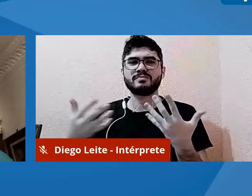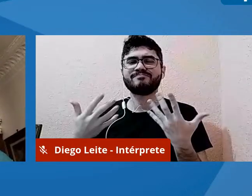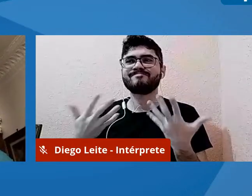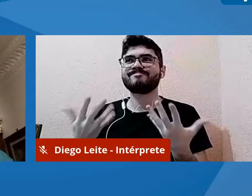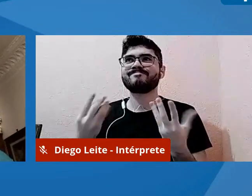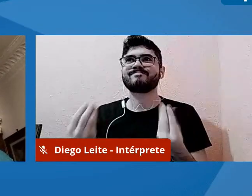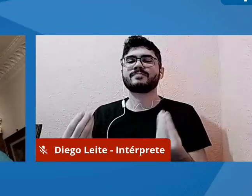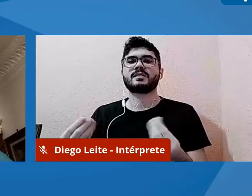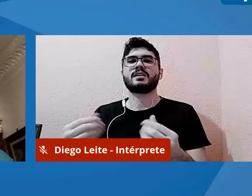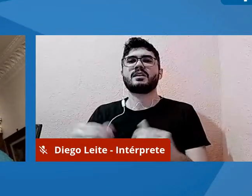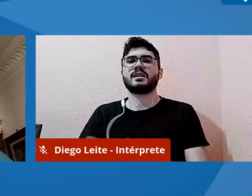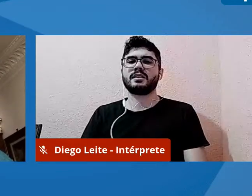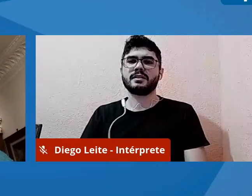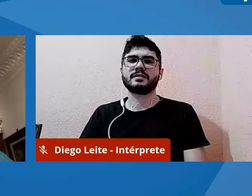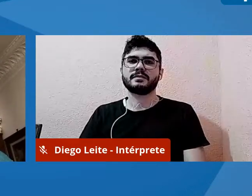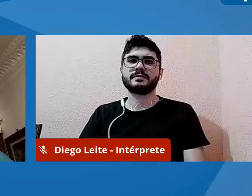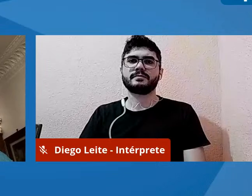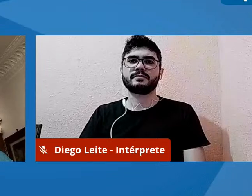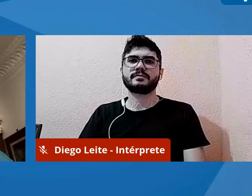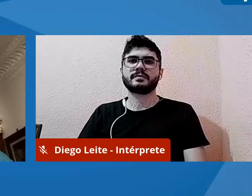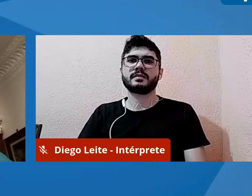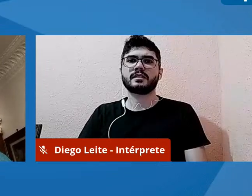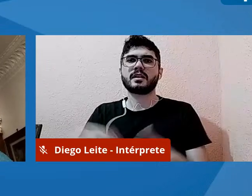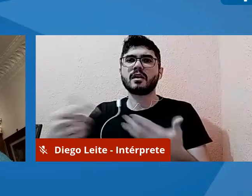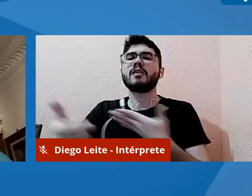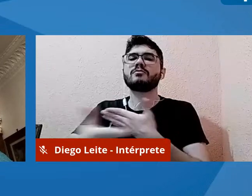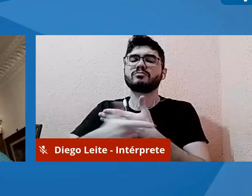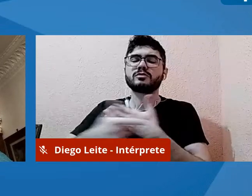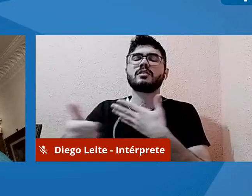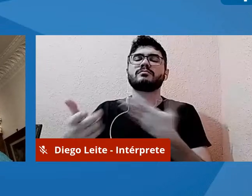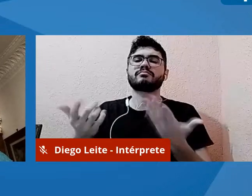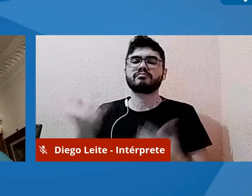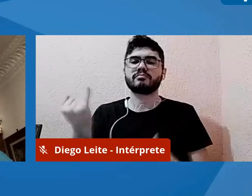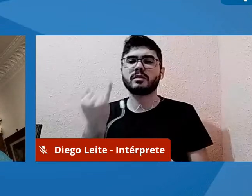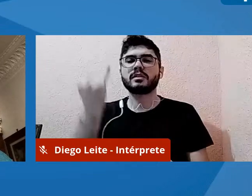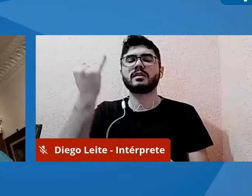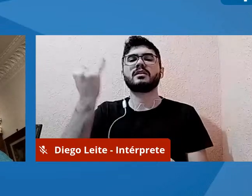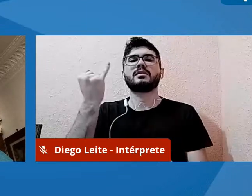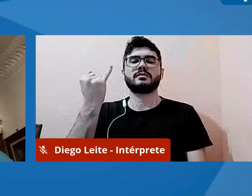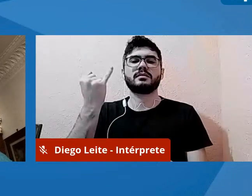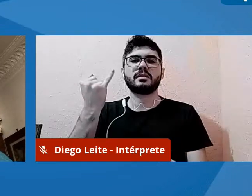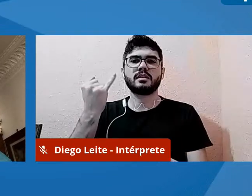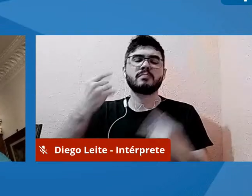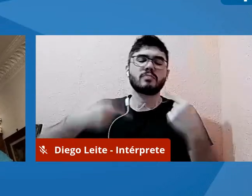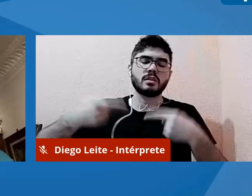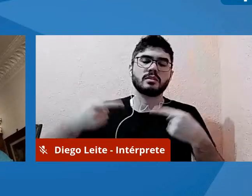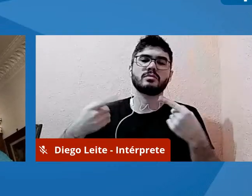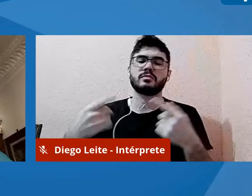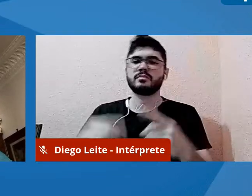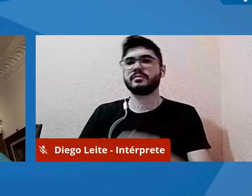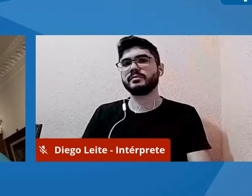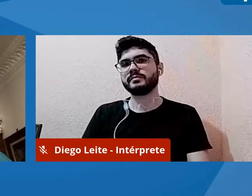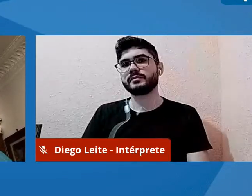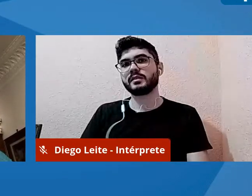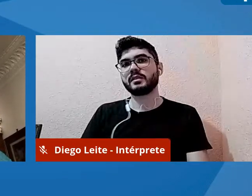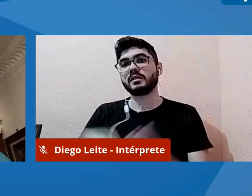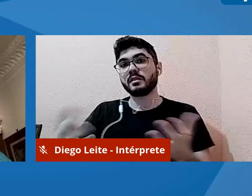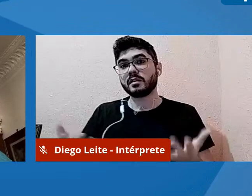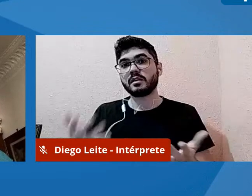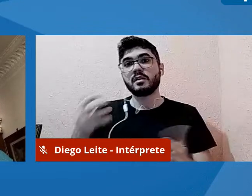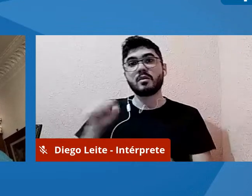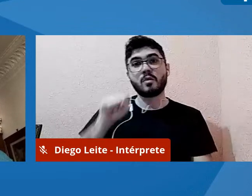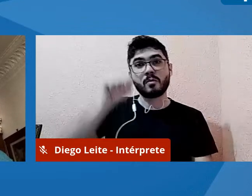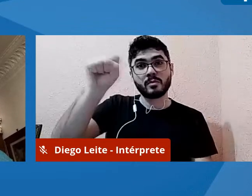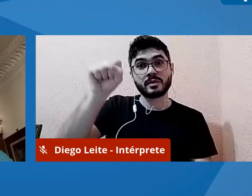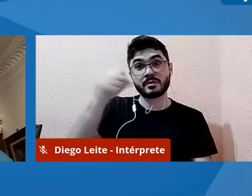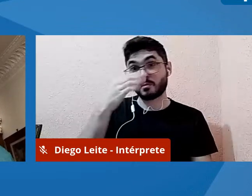joga um papel importante, ideológico, político. Sendo que comunismo, para Bolsonaro e